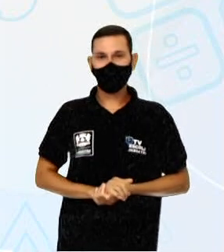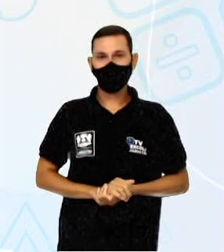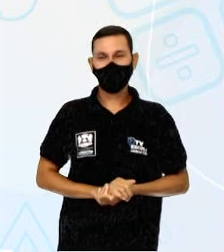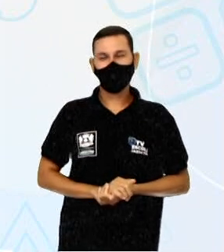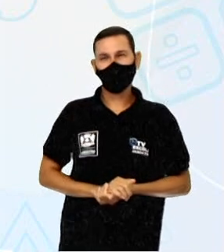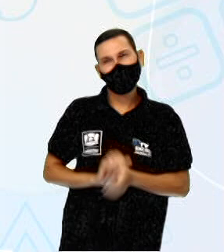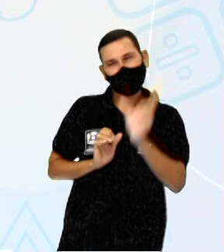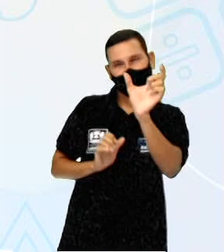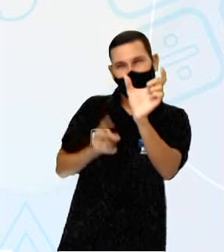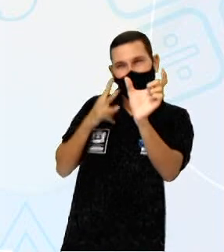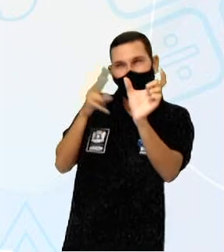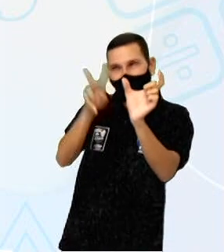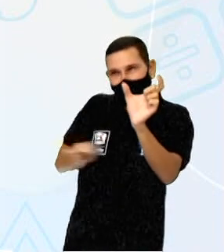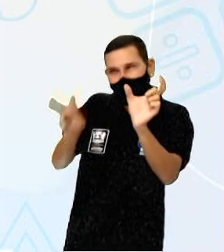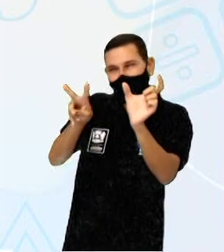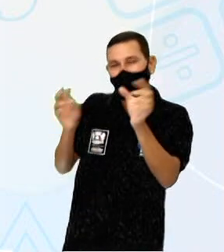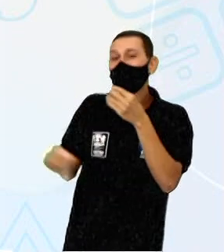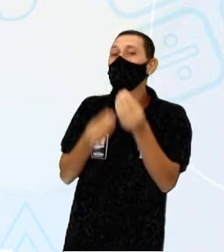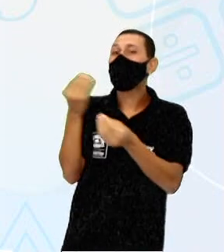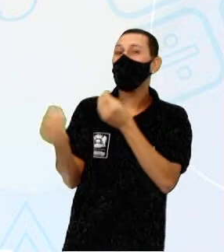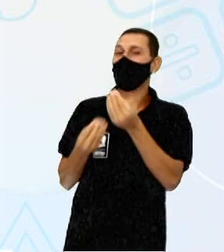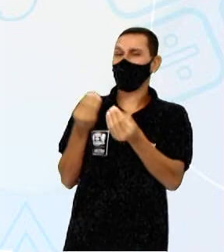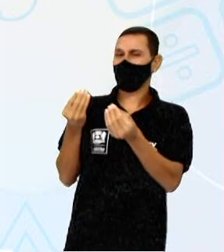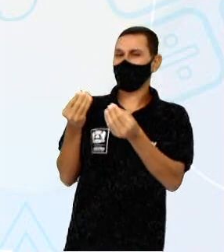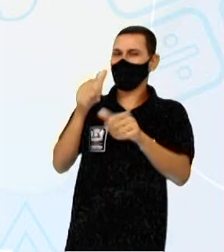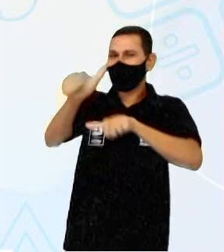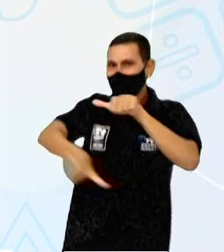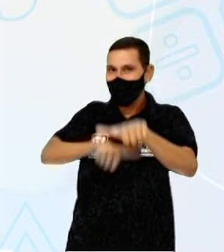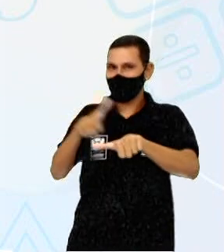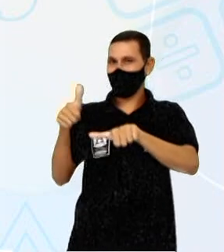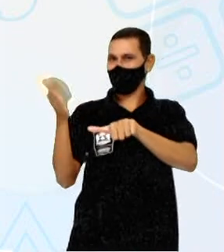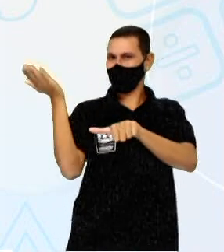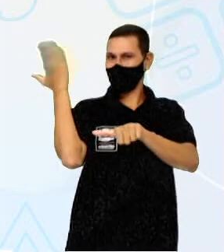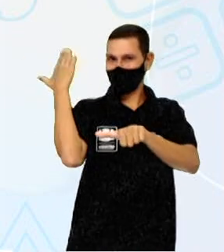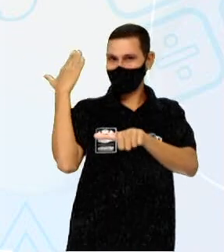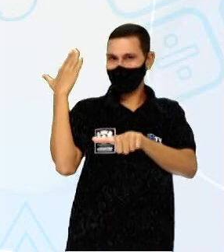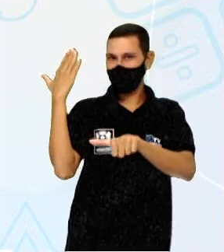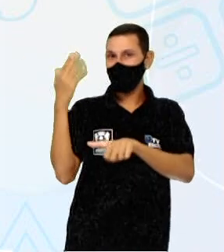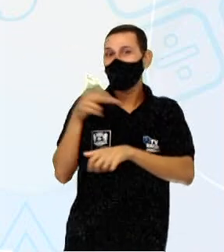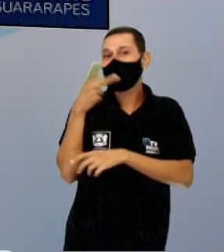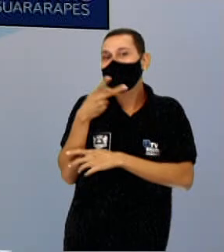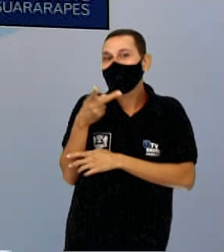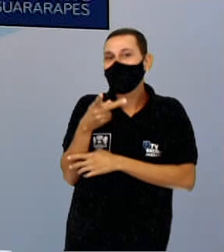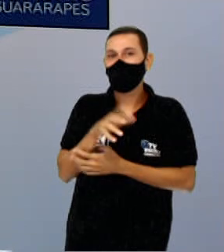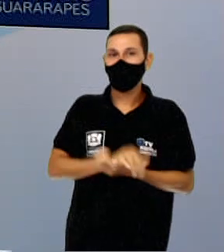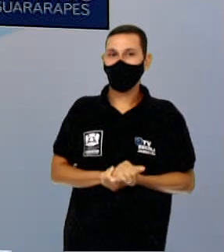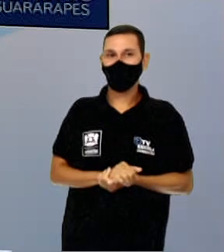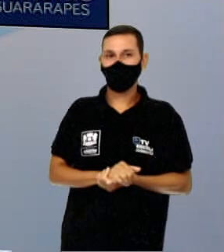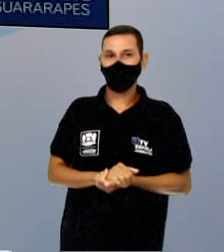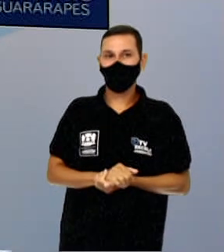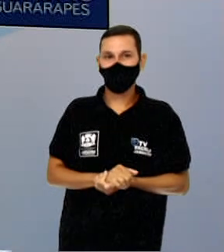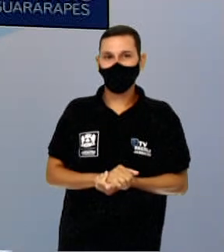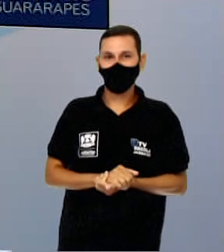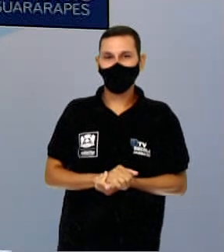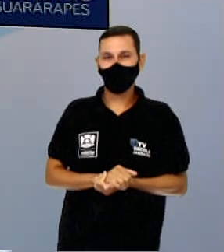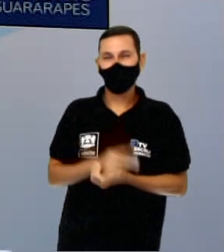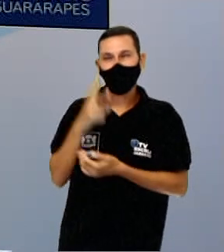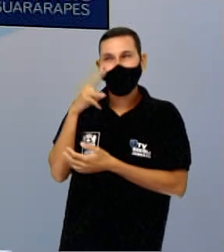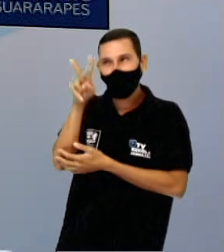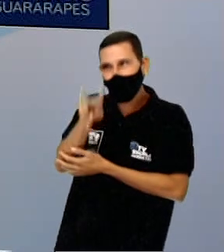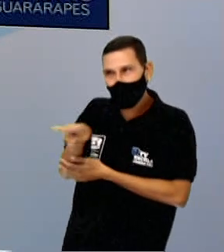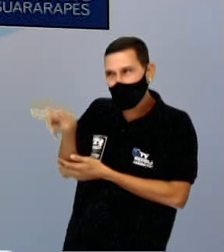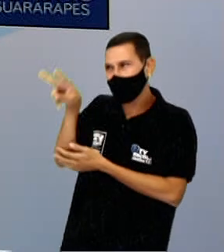rent. Como é que vai ficar no passado a pronúncia? Rented, certo?